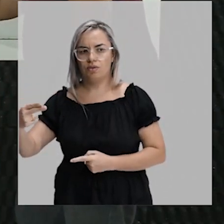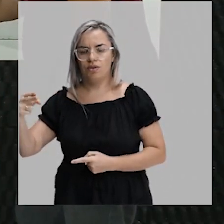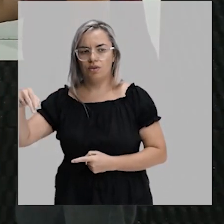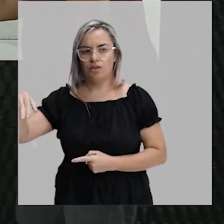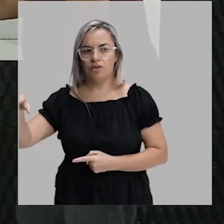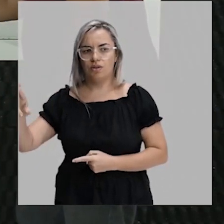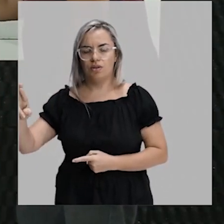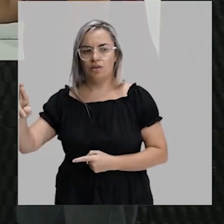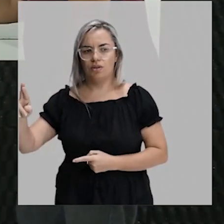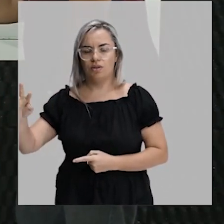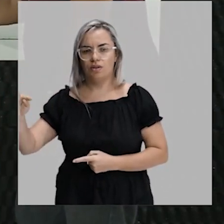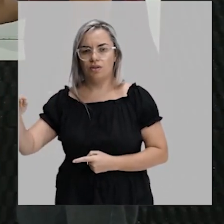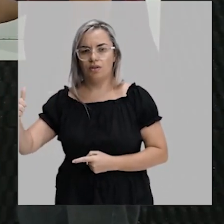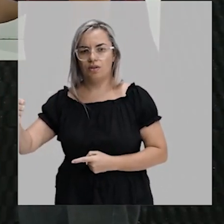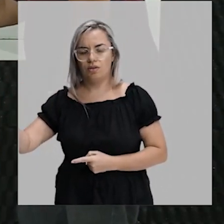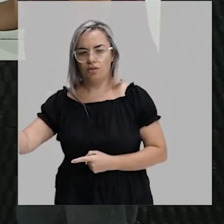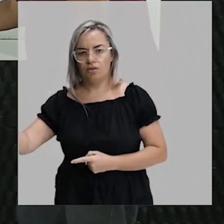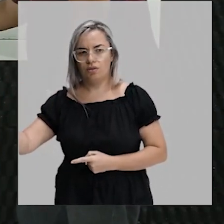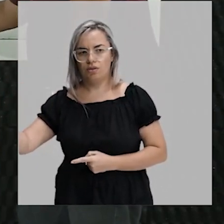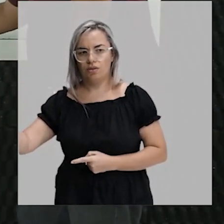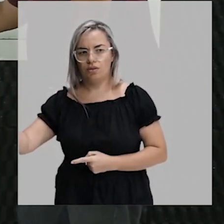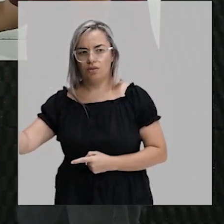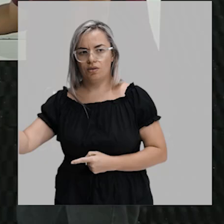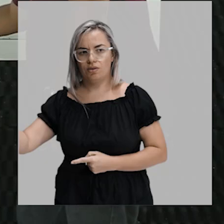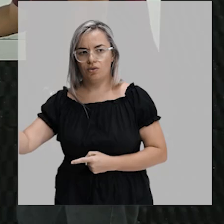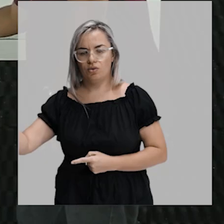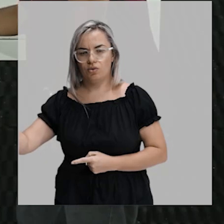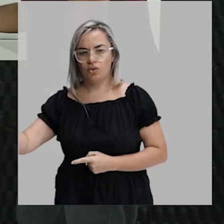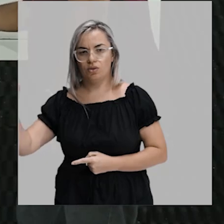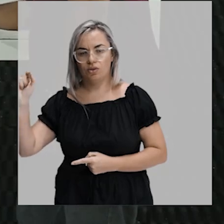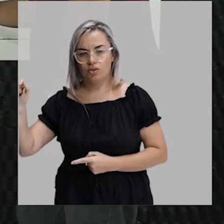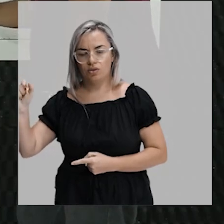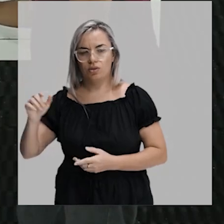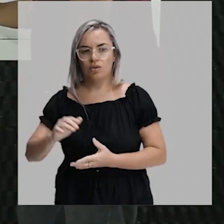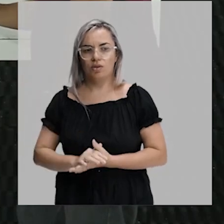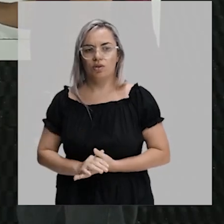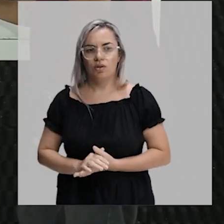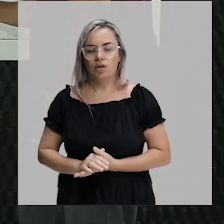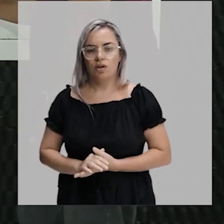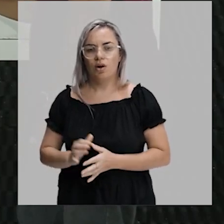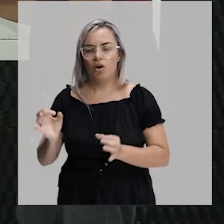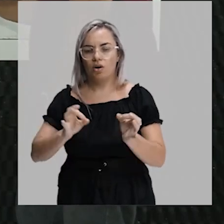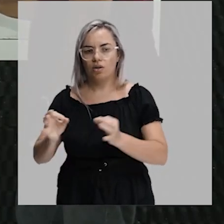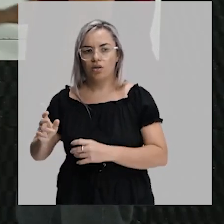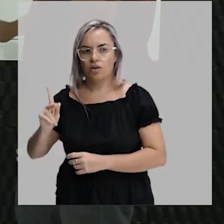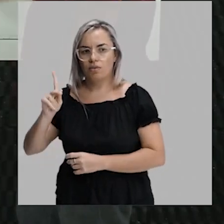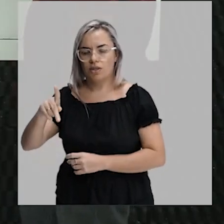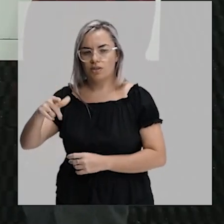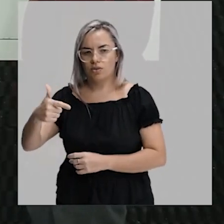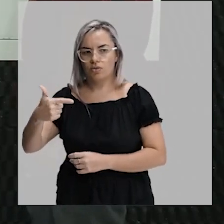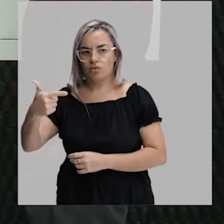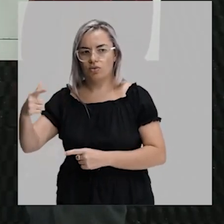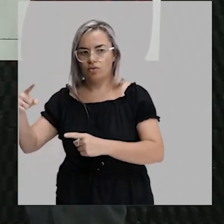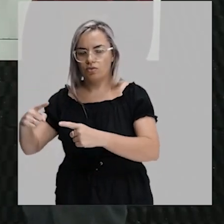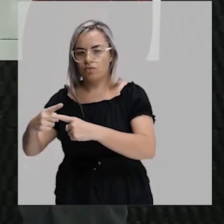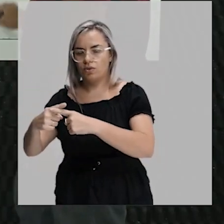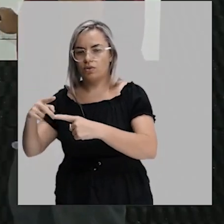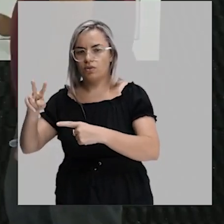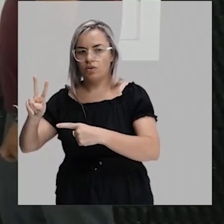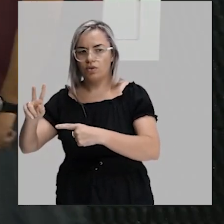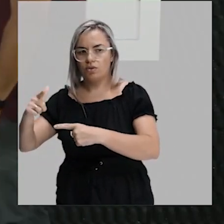casa, pressão 2, volume 2, temperatura 2, vai ser igual ao número de mols vezes a